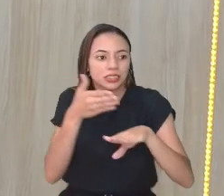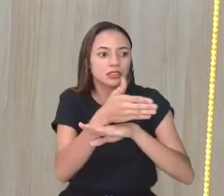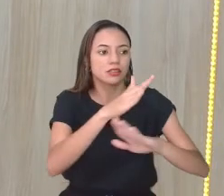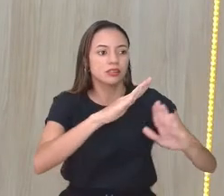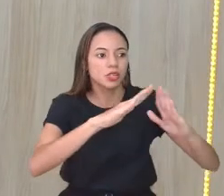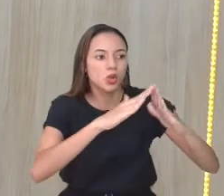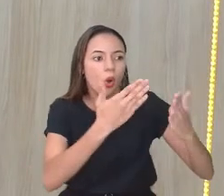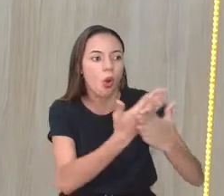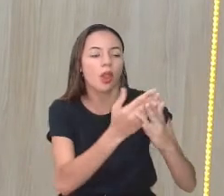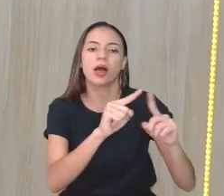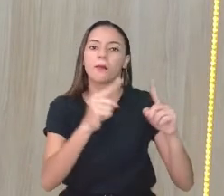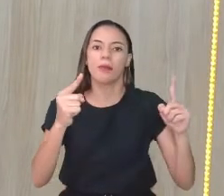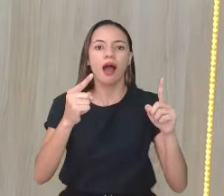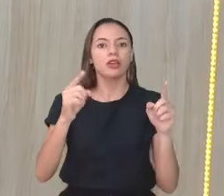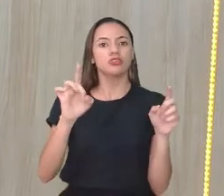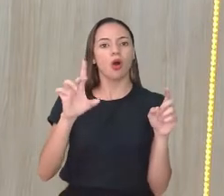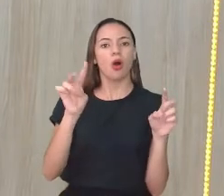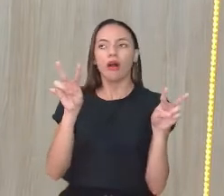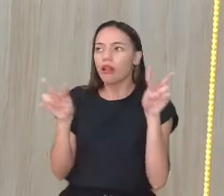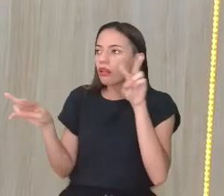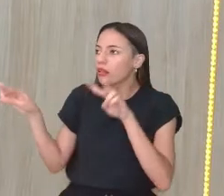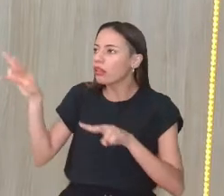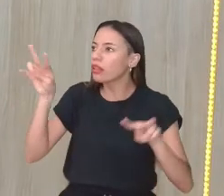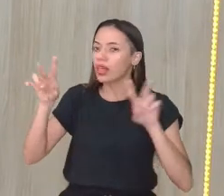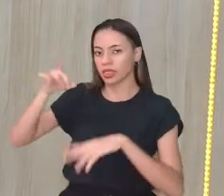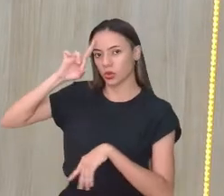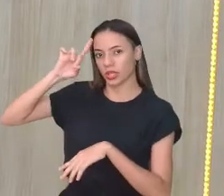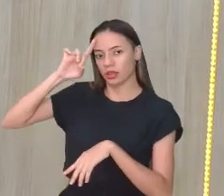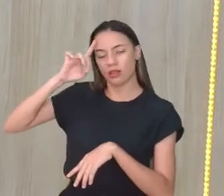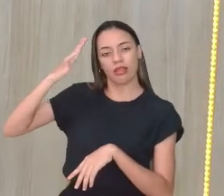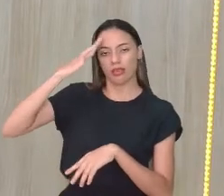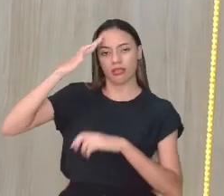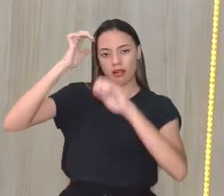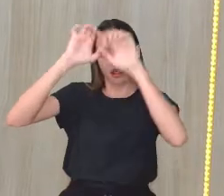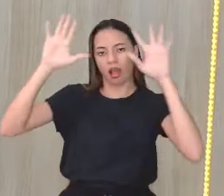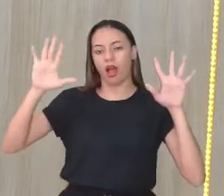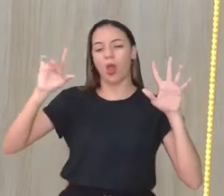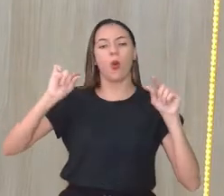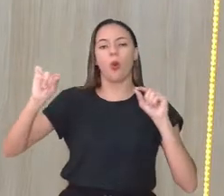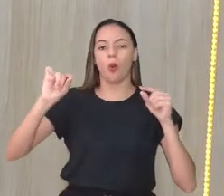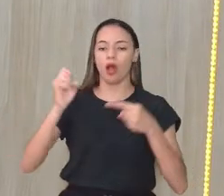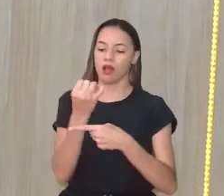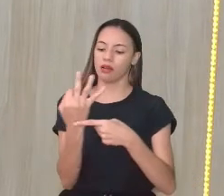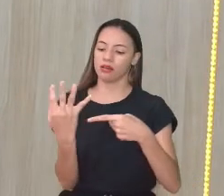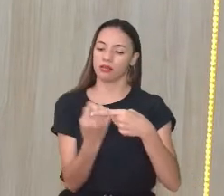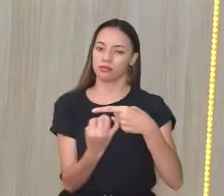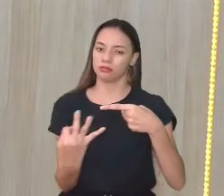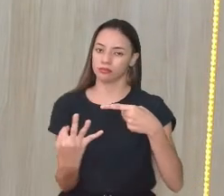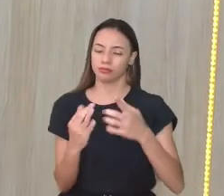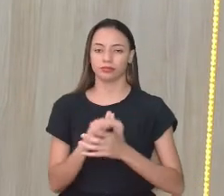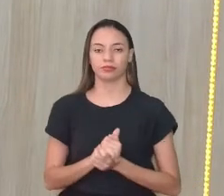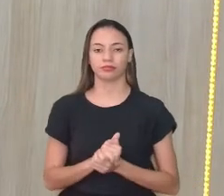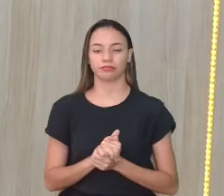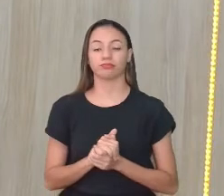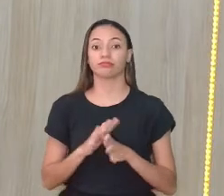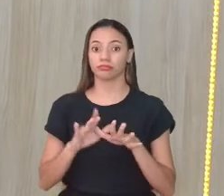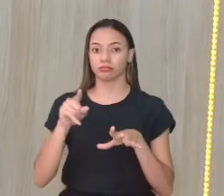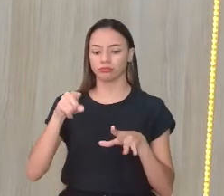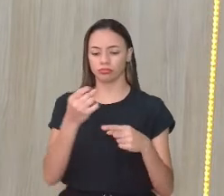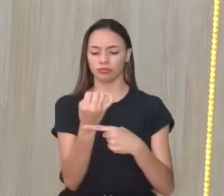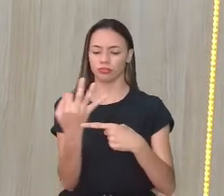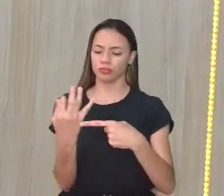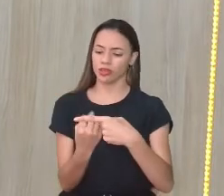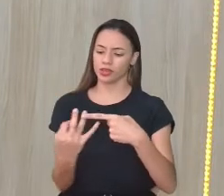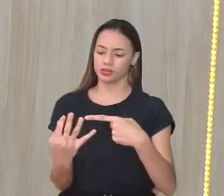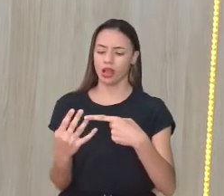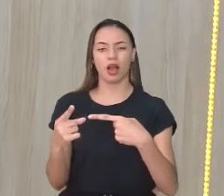coisas do dia a dia, a gente vai ter essa compreensão do que é fração. E a gente vai pegar essa ideia aí e vai tentar chegar a